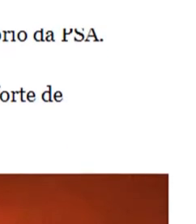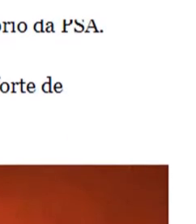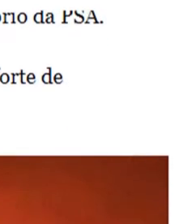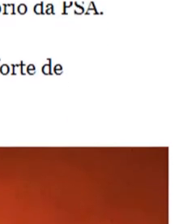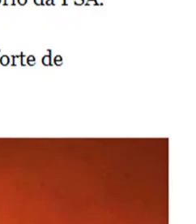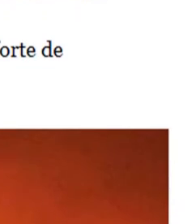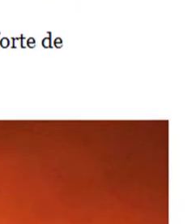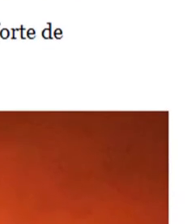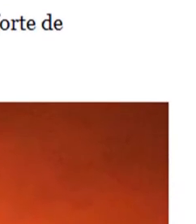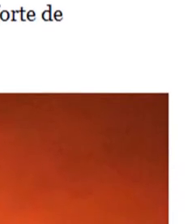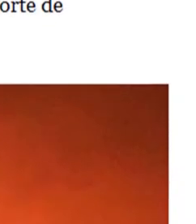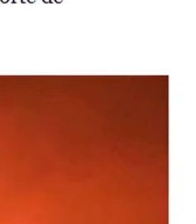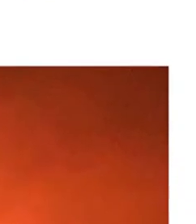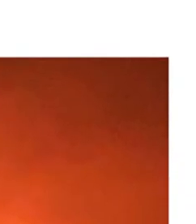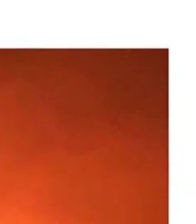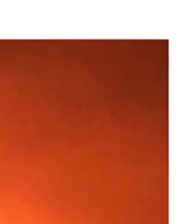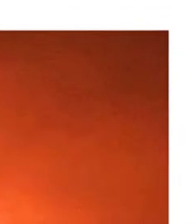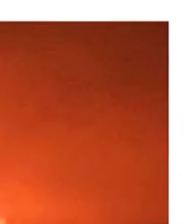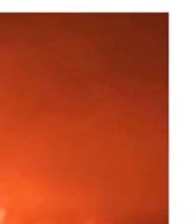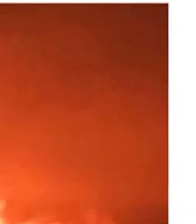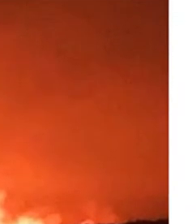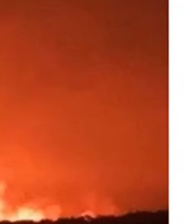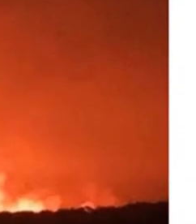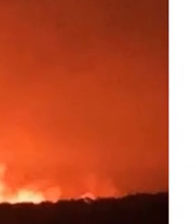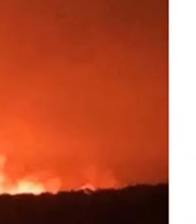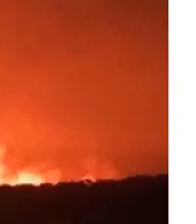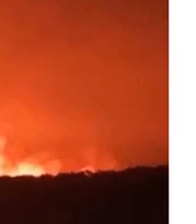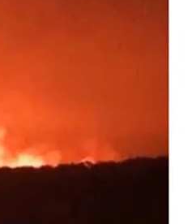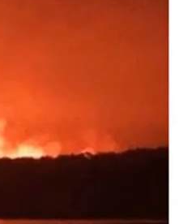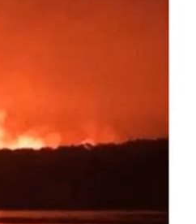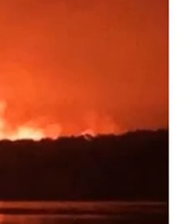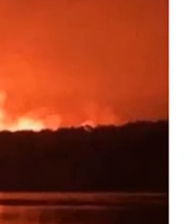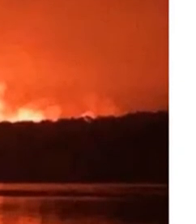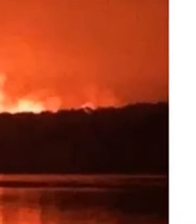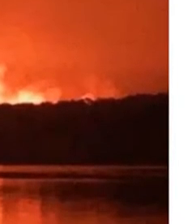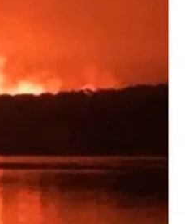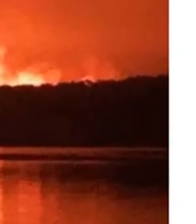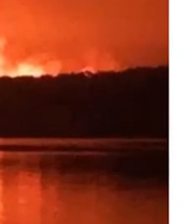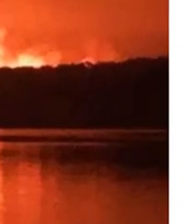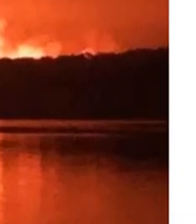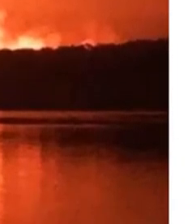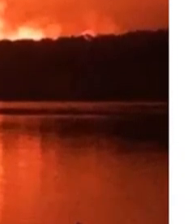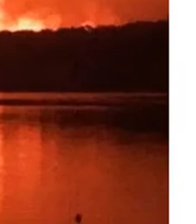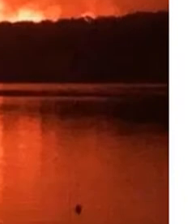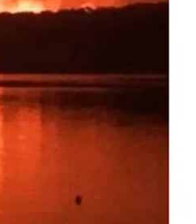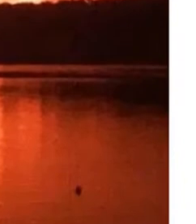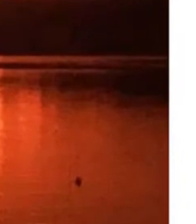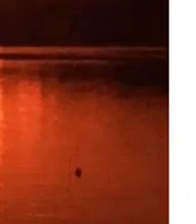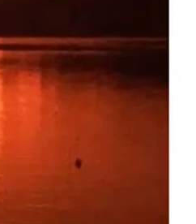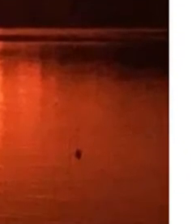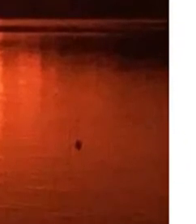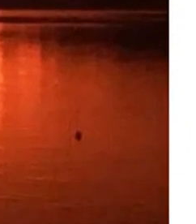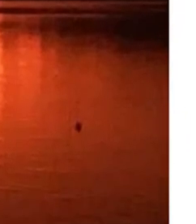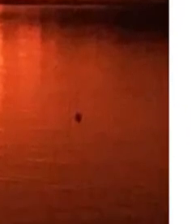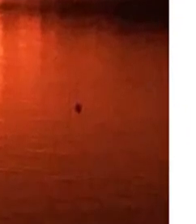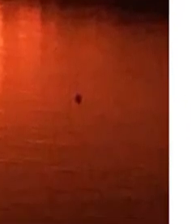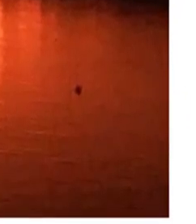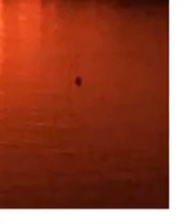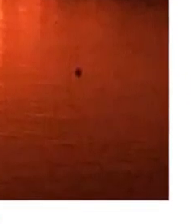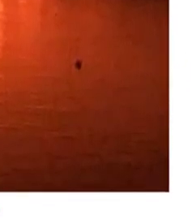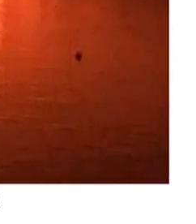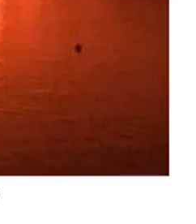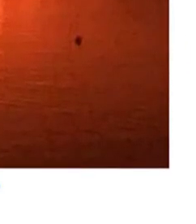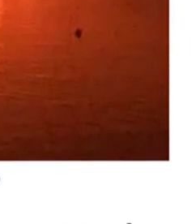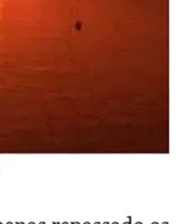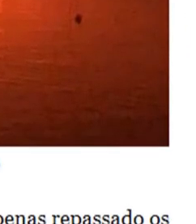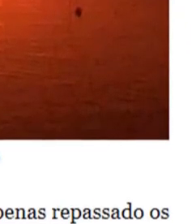material vasto sobre os supostos desvios por parte das organizações Brigada Alter do Chão, Aquíferos Alter